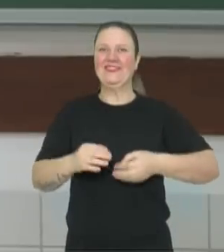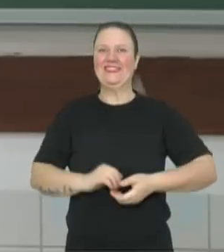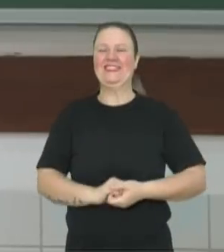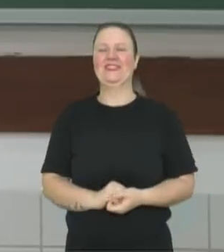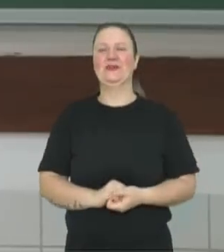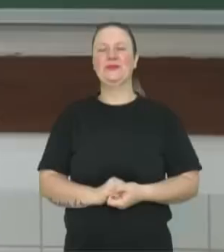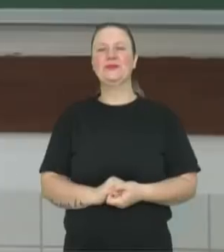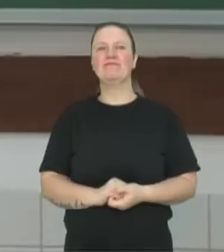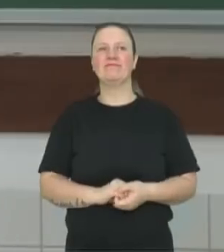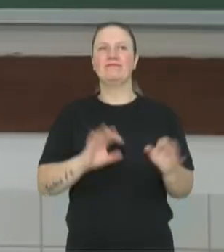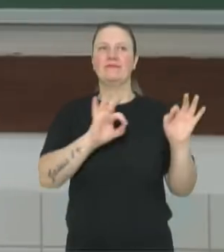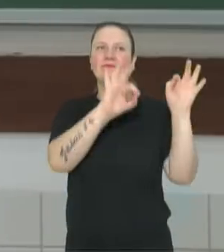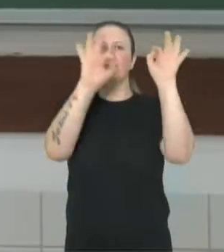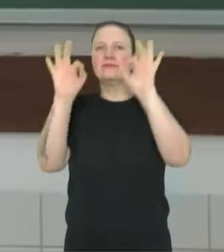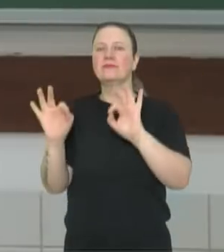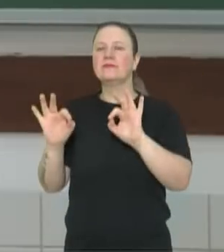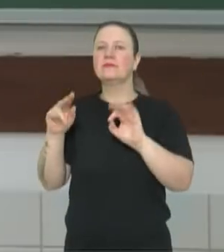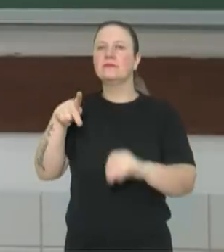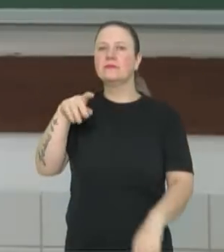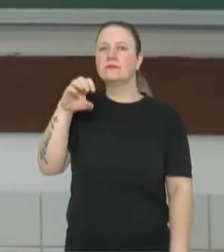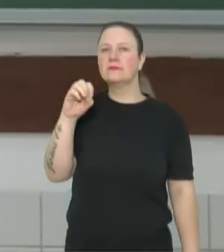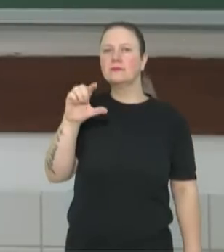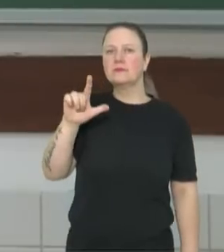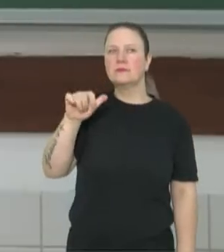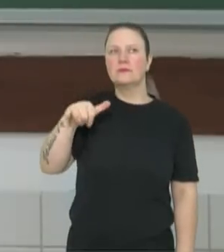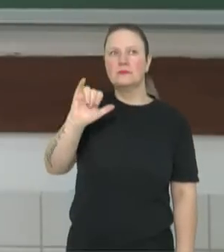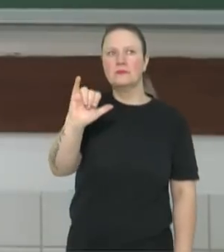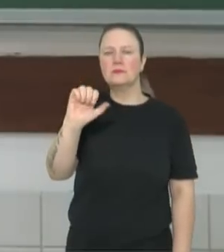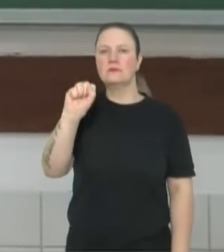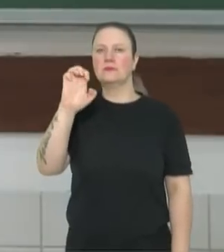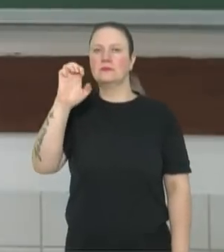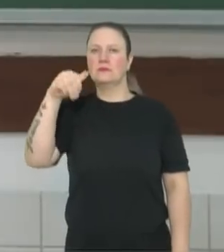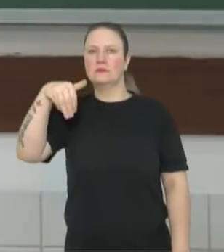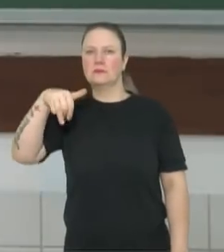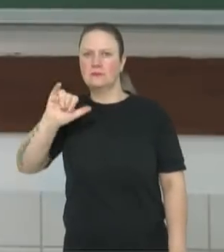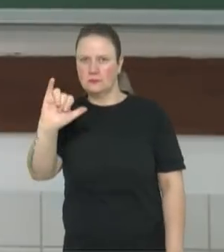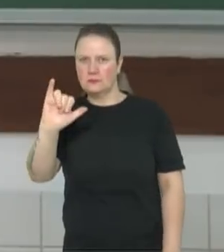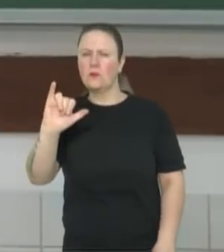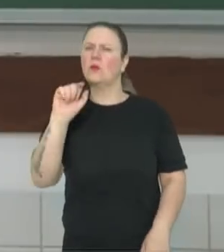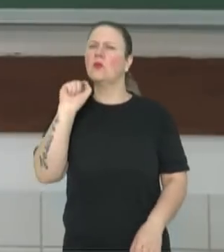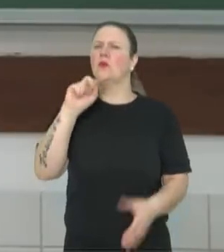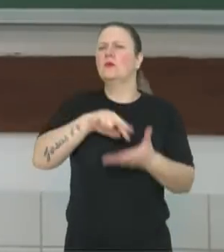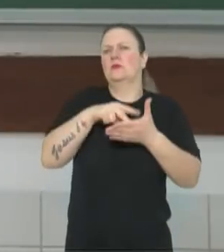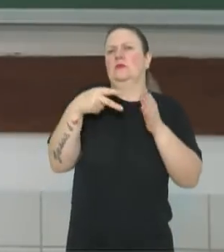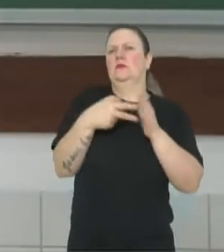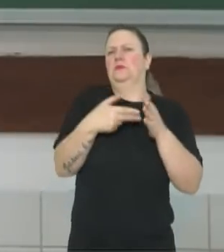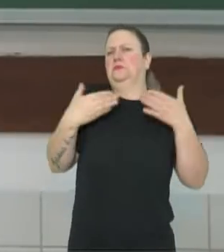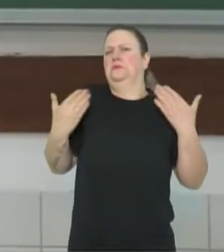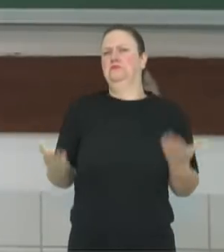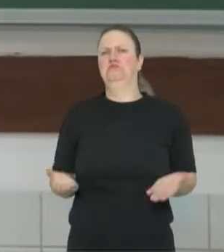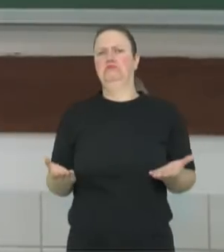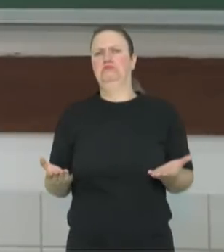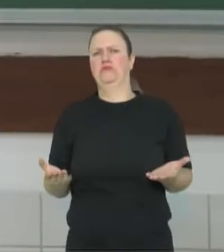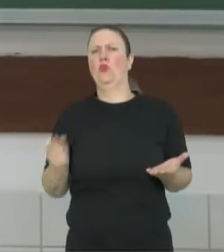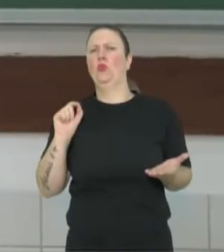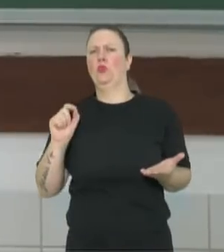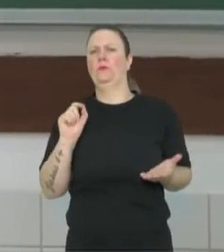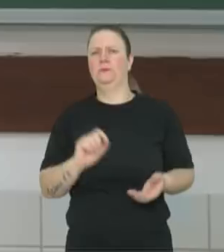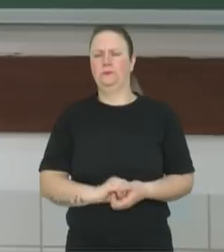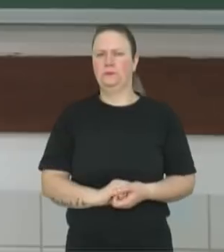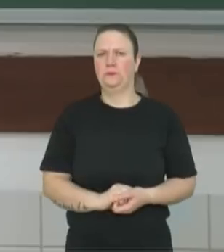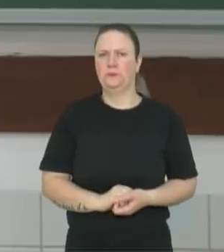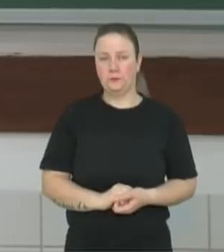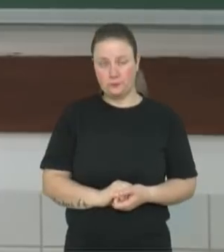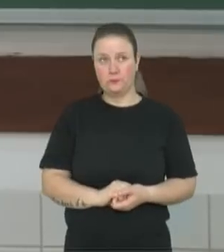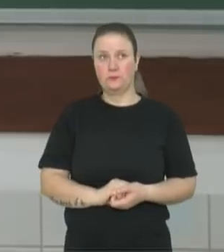ok? Polissemia. Já ouviu falar nessa palavra? Polissemia. O que é isso, gente? O que significa isso? Então,